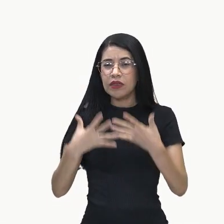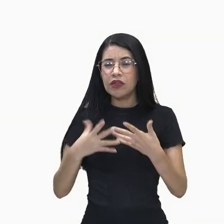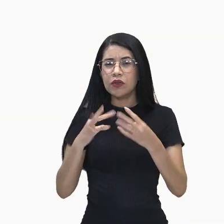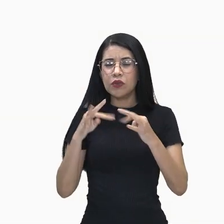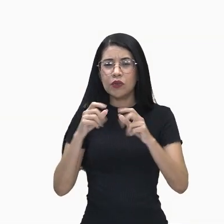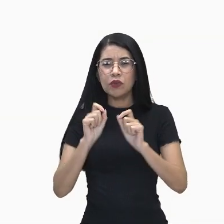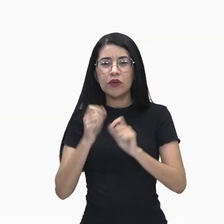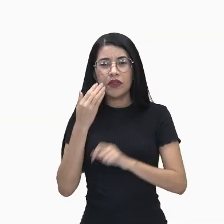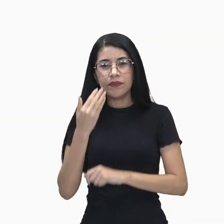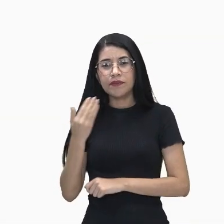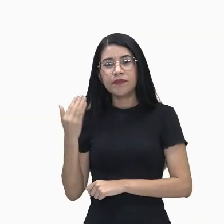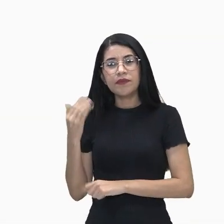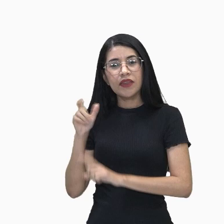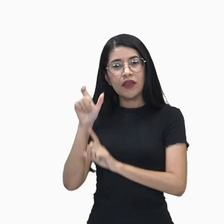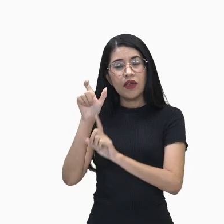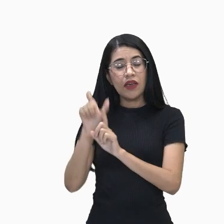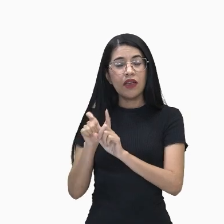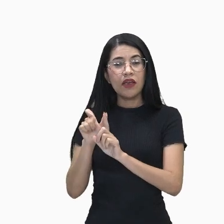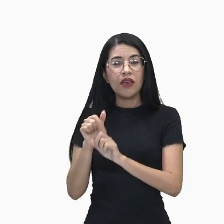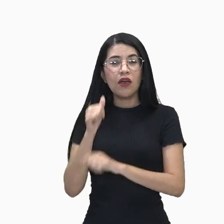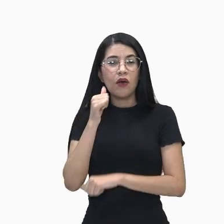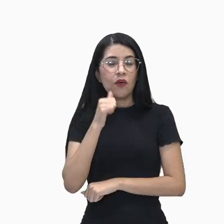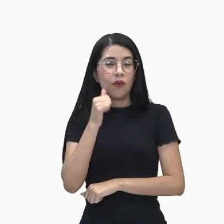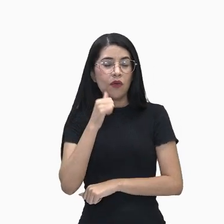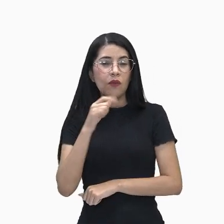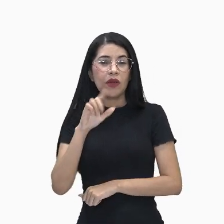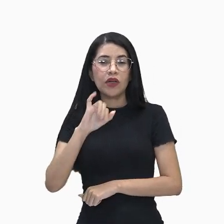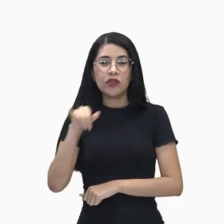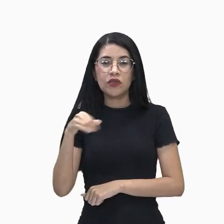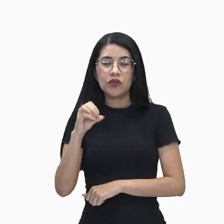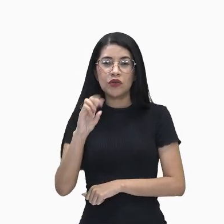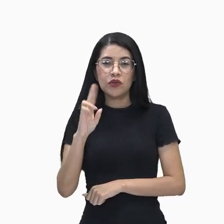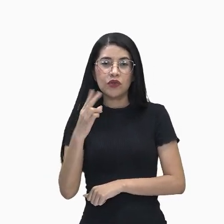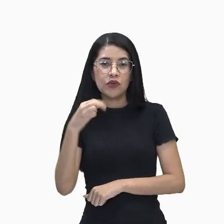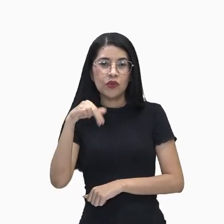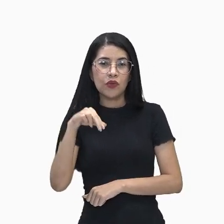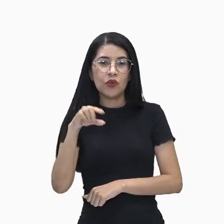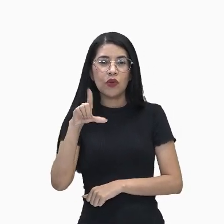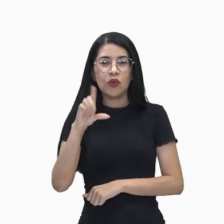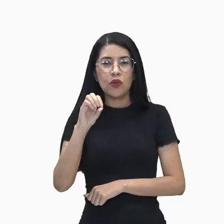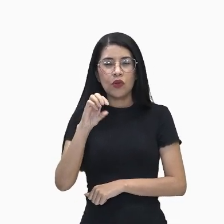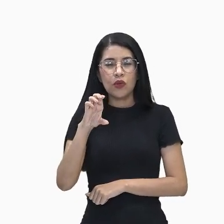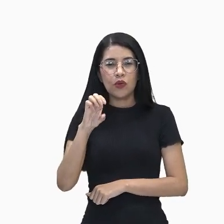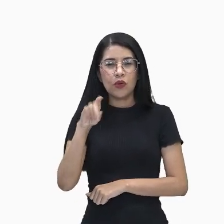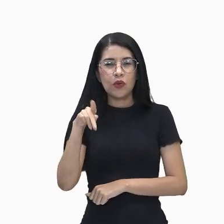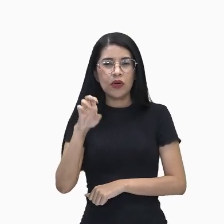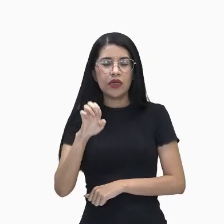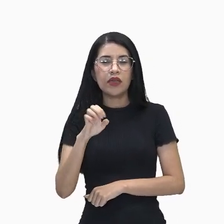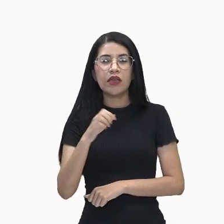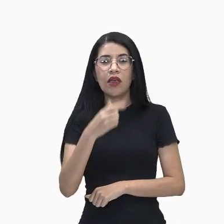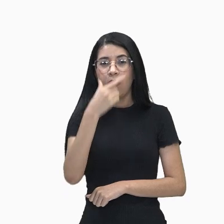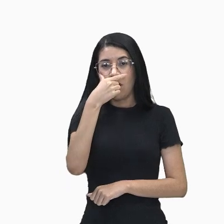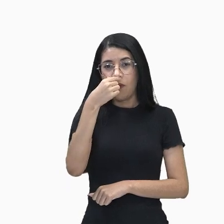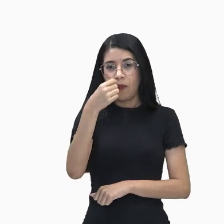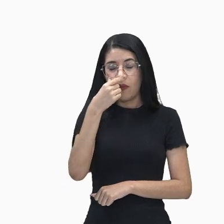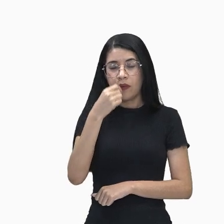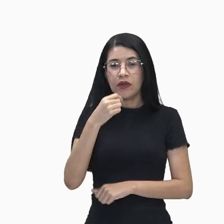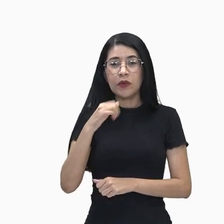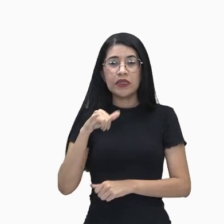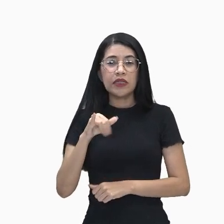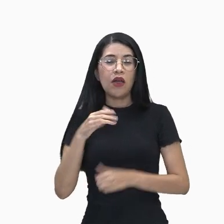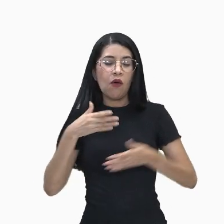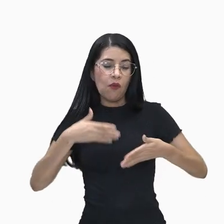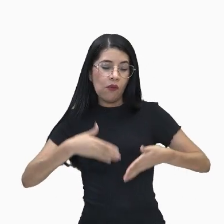vai aparecer aí. Olha aí. John Locke. Quando o homem nasce, sua mente compara-se a